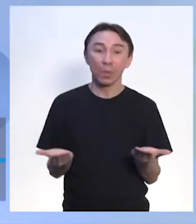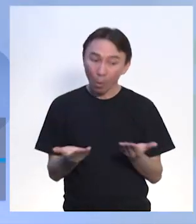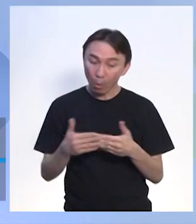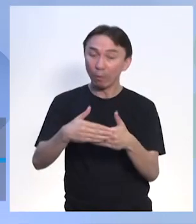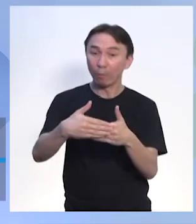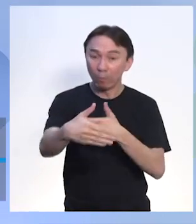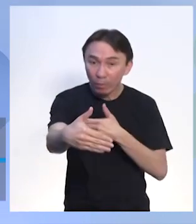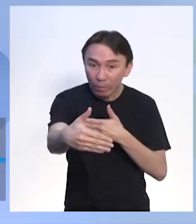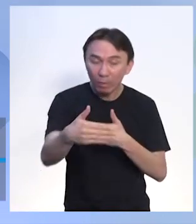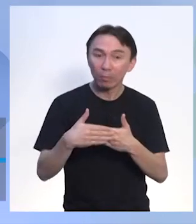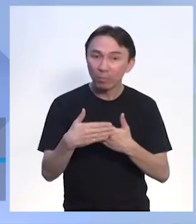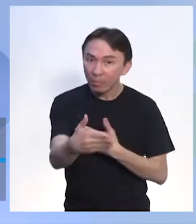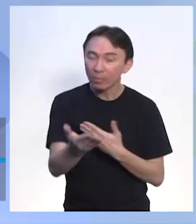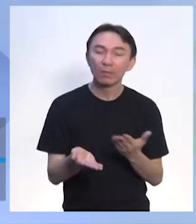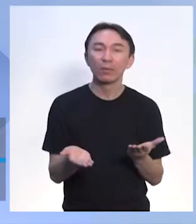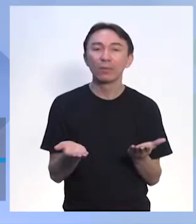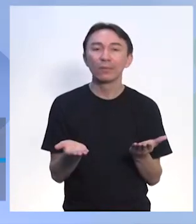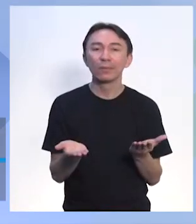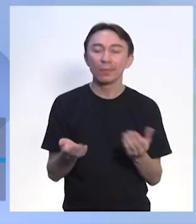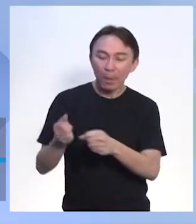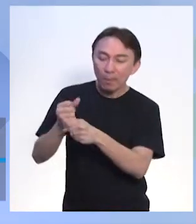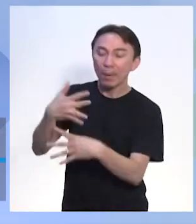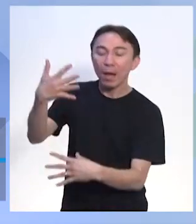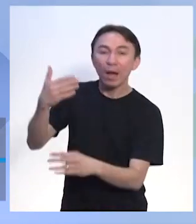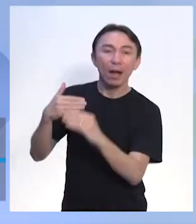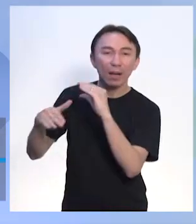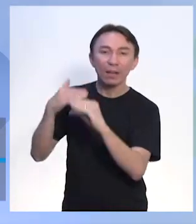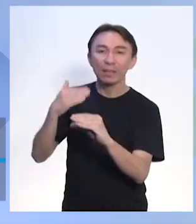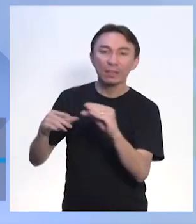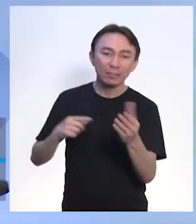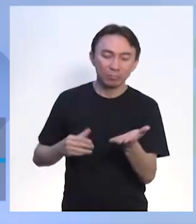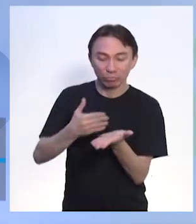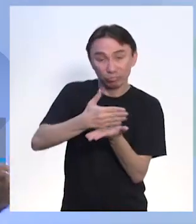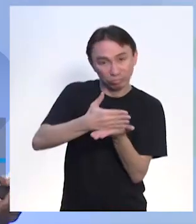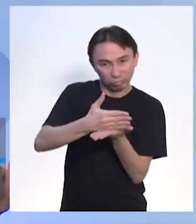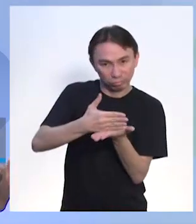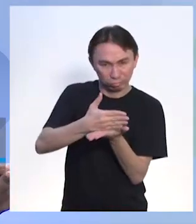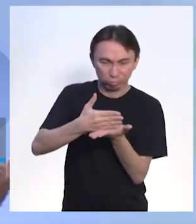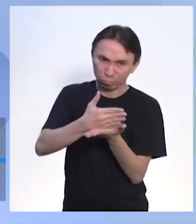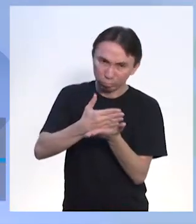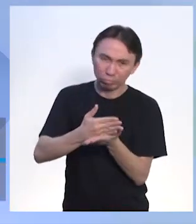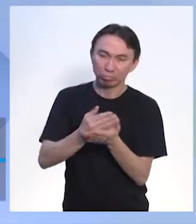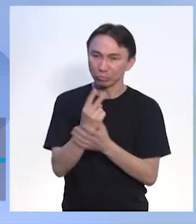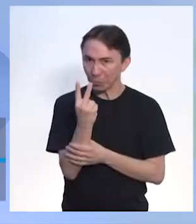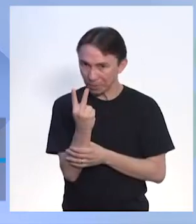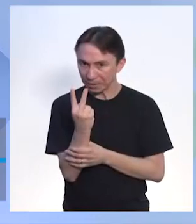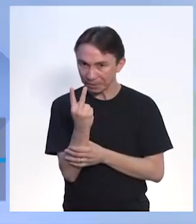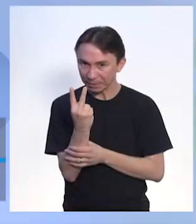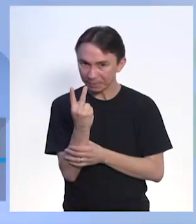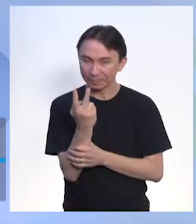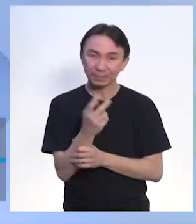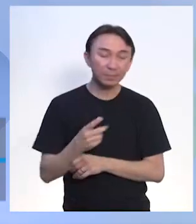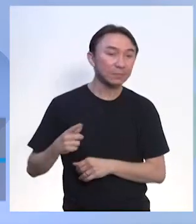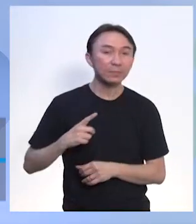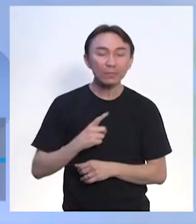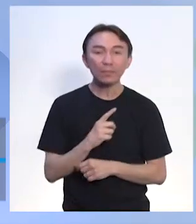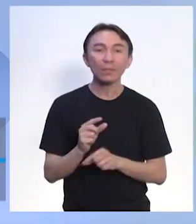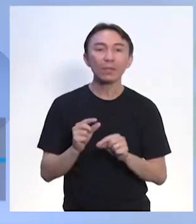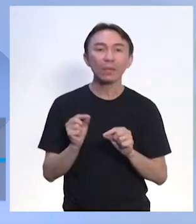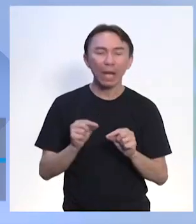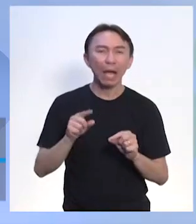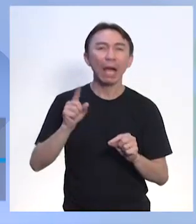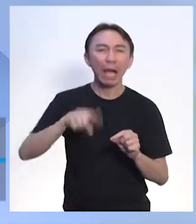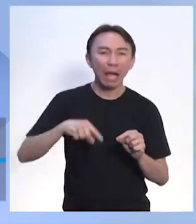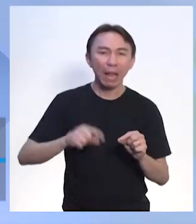né, basicamente aí o chat ele vai ser dividido em duas formas, digamos assim, né, Osmar? Isso. Uma vai ser o chat um